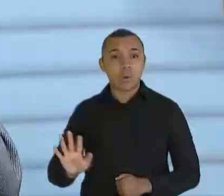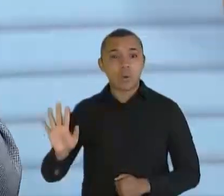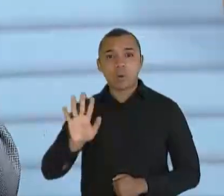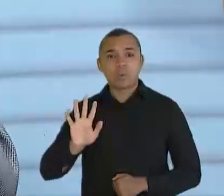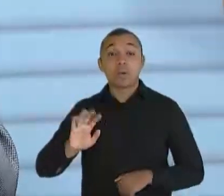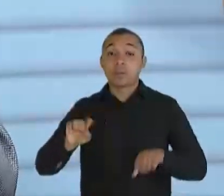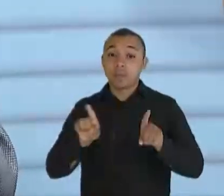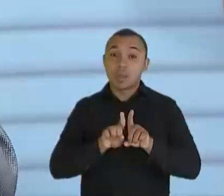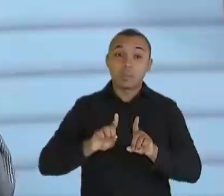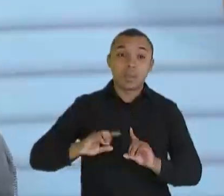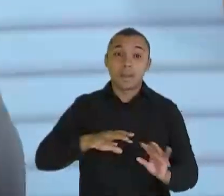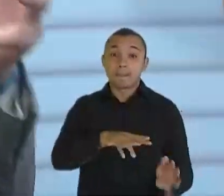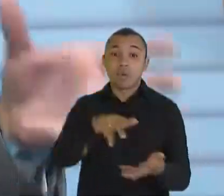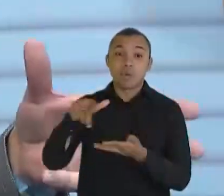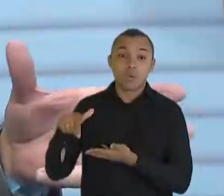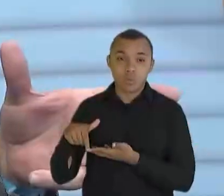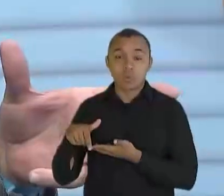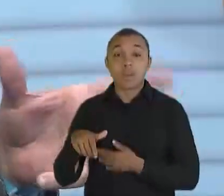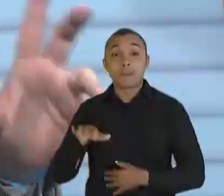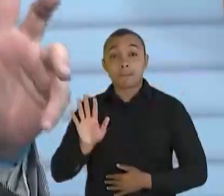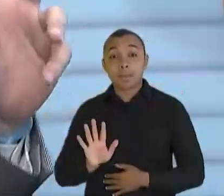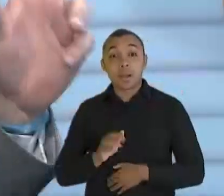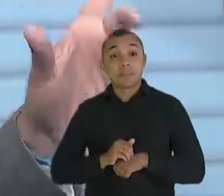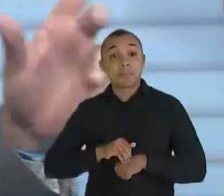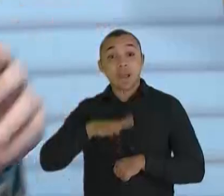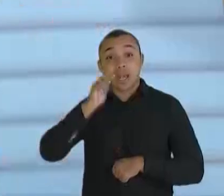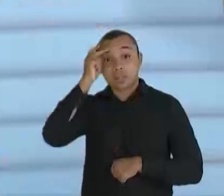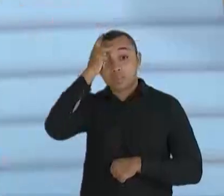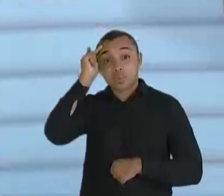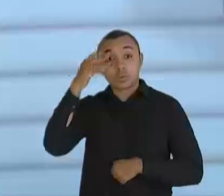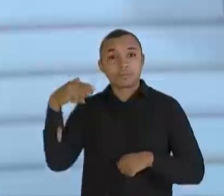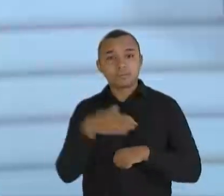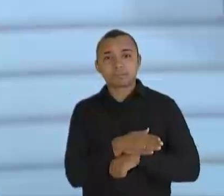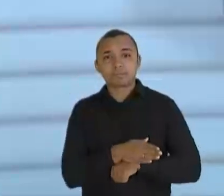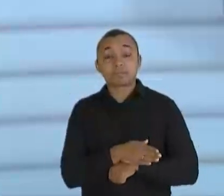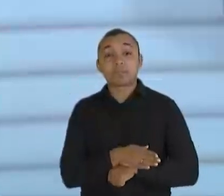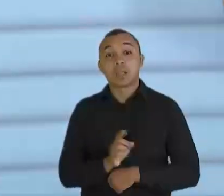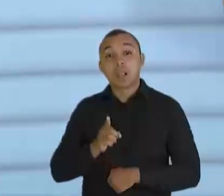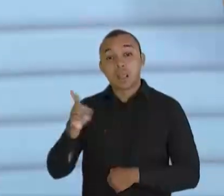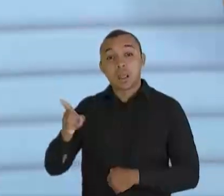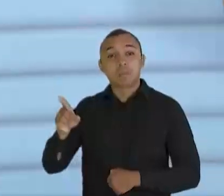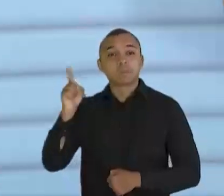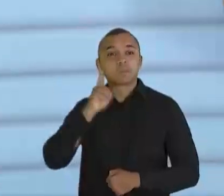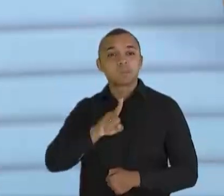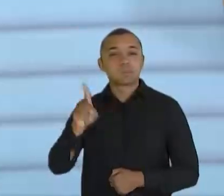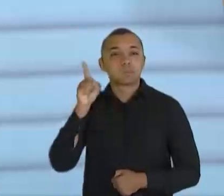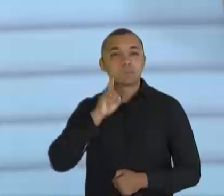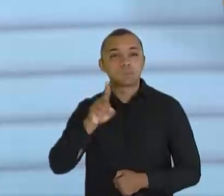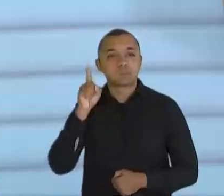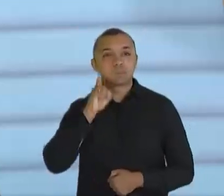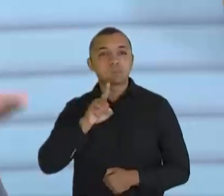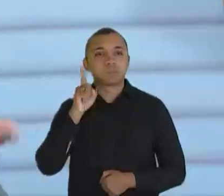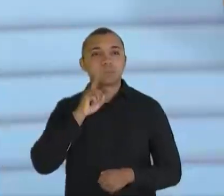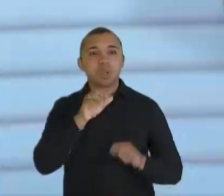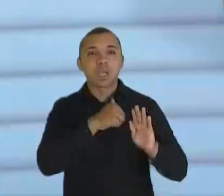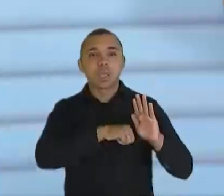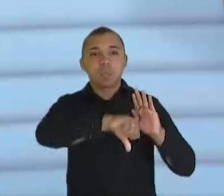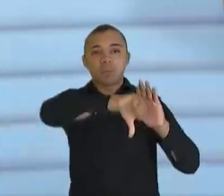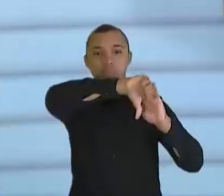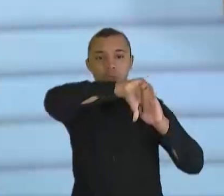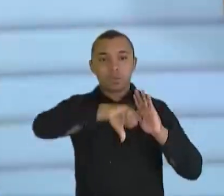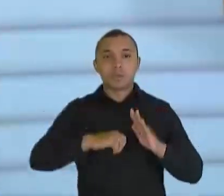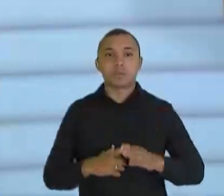do mundo. Né? Ele só perde em tamanho de participantes para o simpósio americano de criminologia, para o seminário,